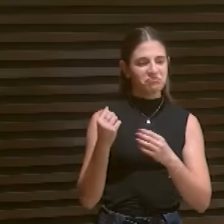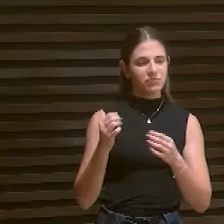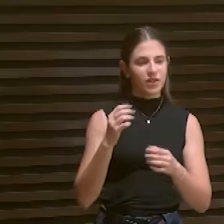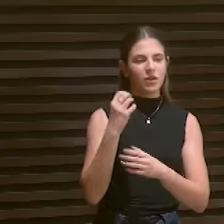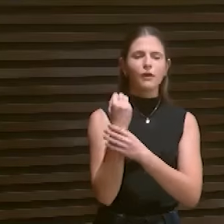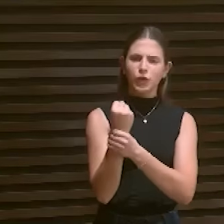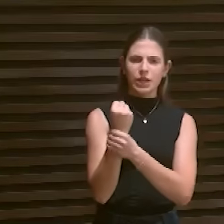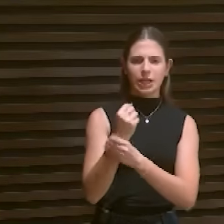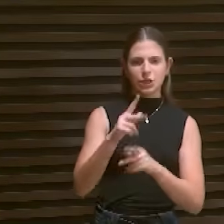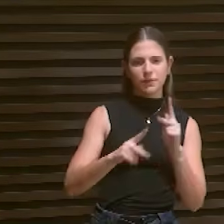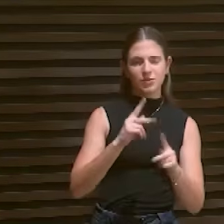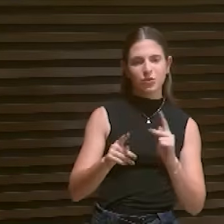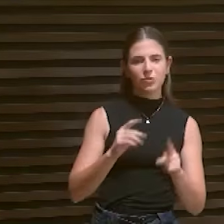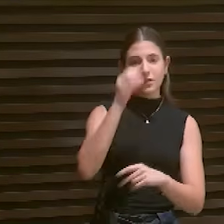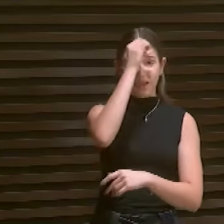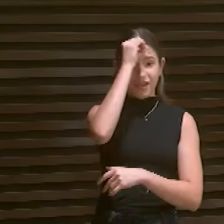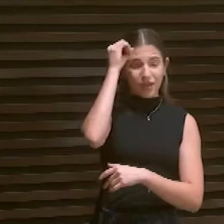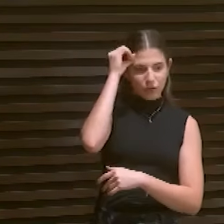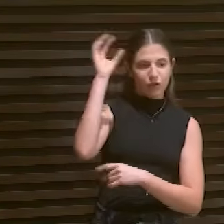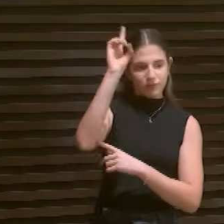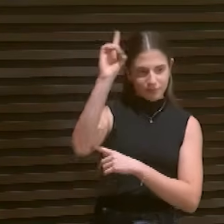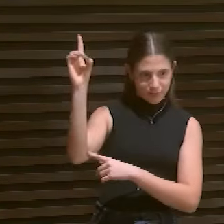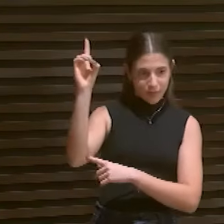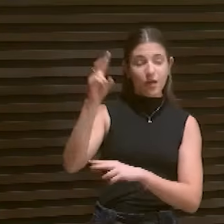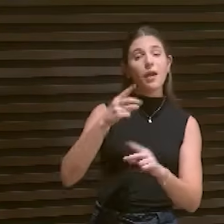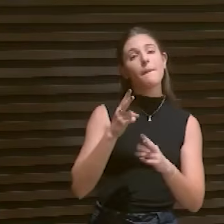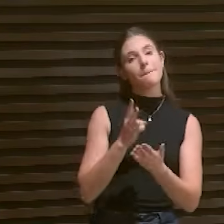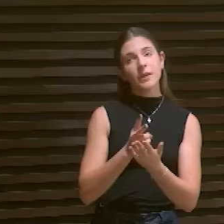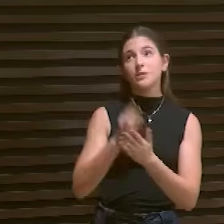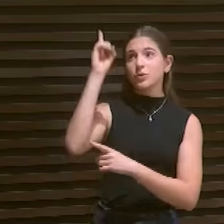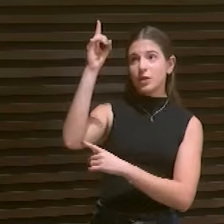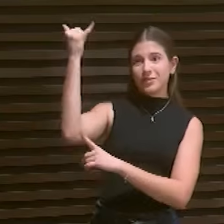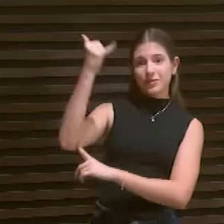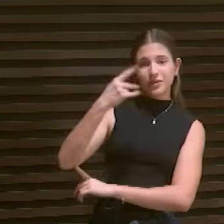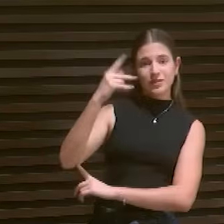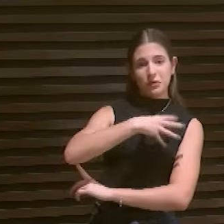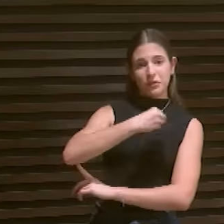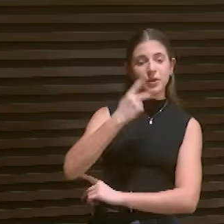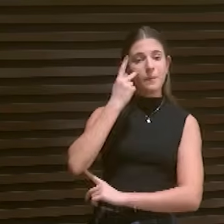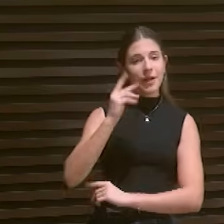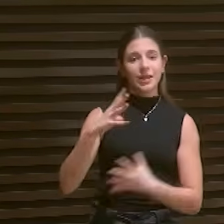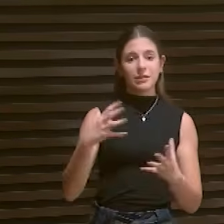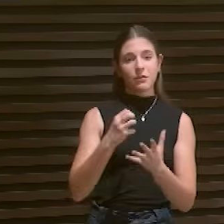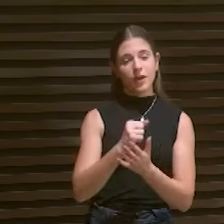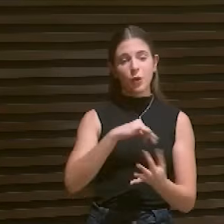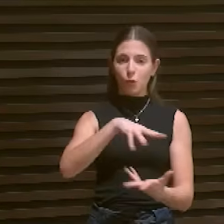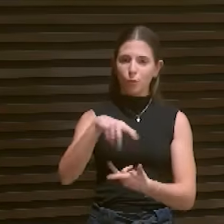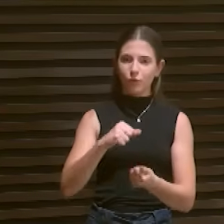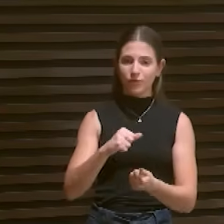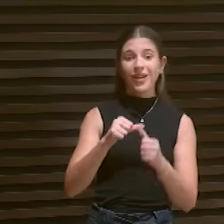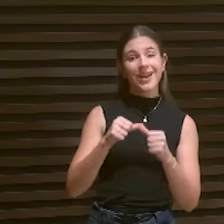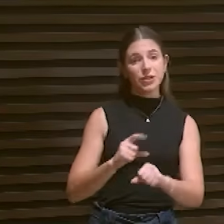apostólico. Embora o Pai tenha enviado o seu Filho para ser o Salvador do mundo, esta obra salvadora consiste em equipar